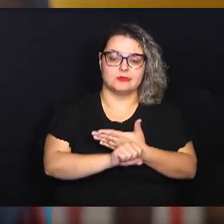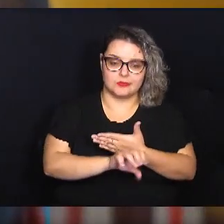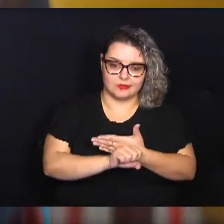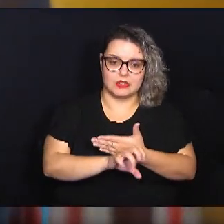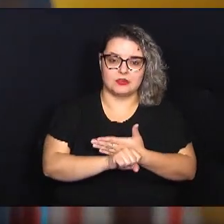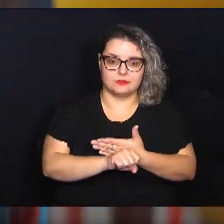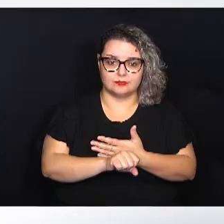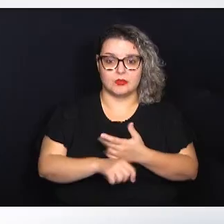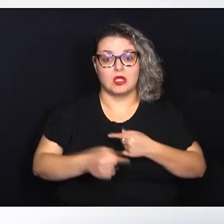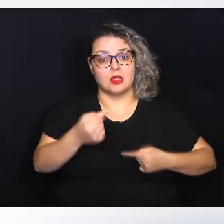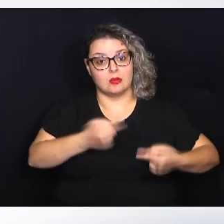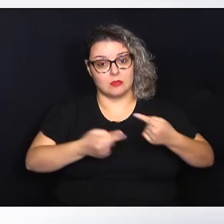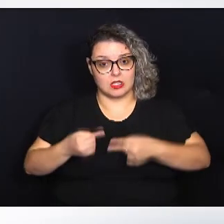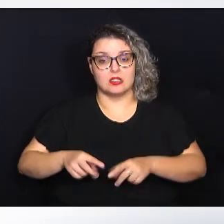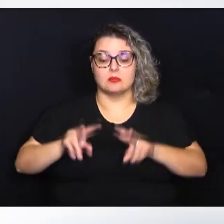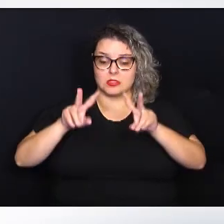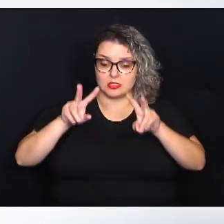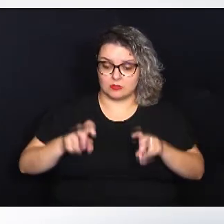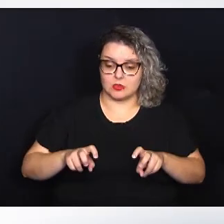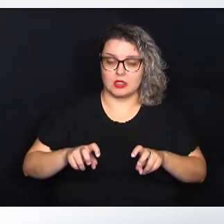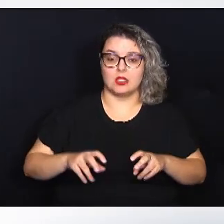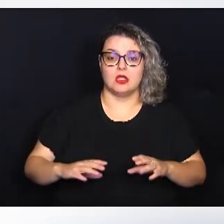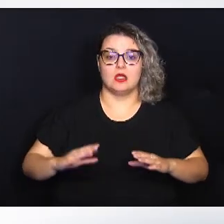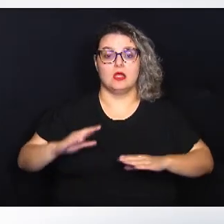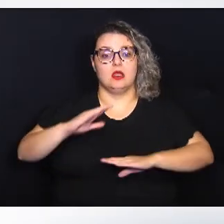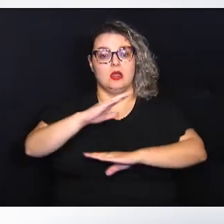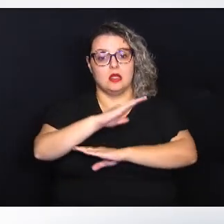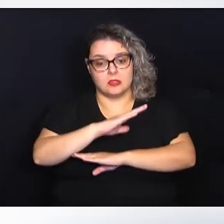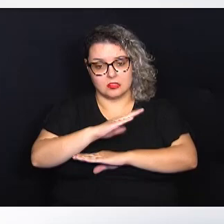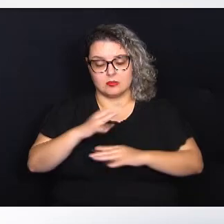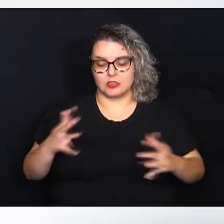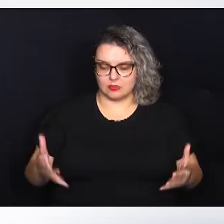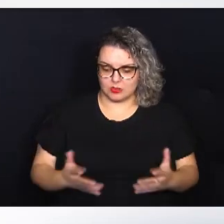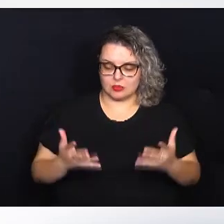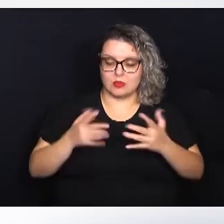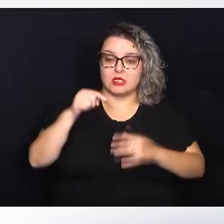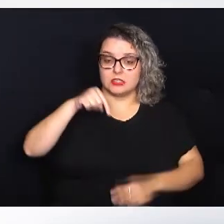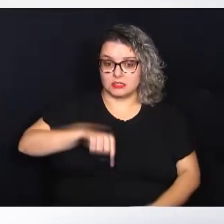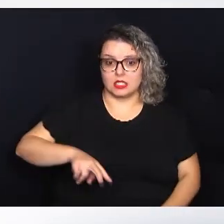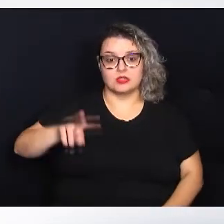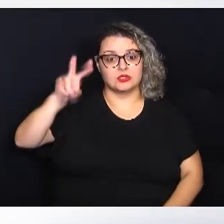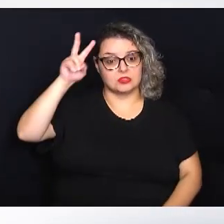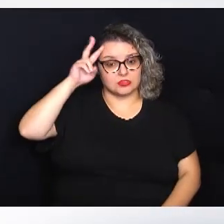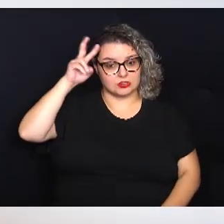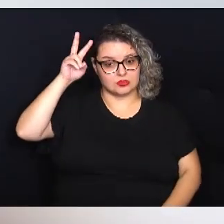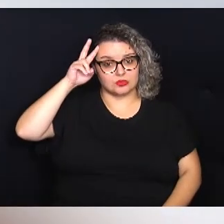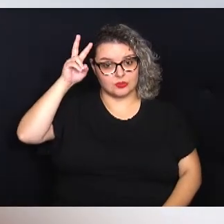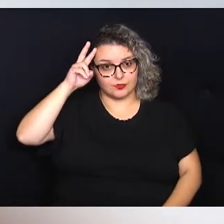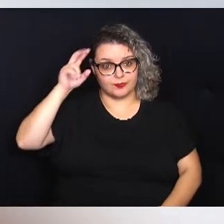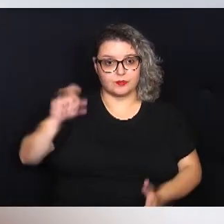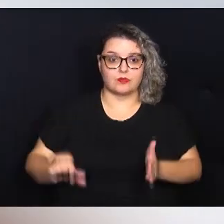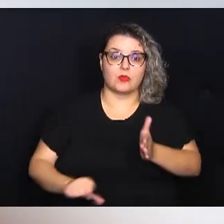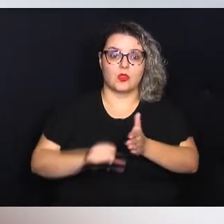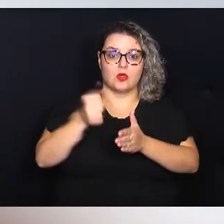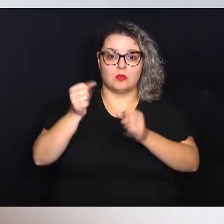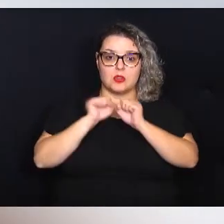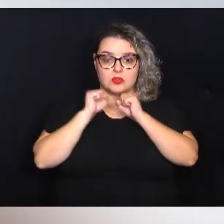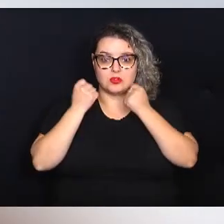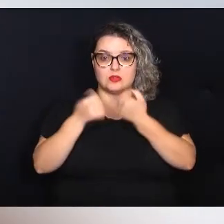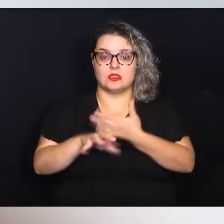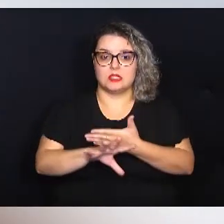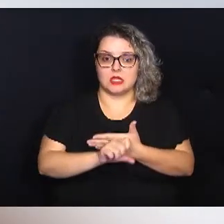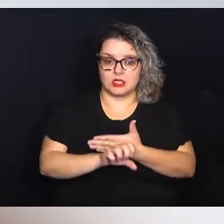de orfandade. E para debater esse tema, a Câmara Municipal promove, nesta segunda-feira, o